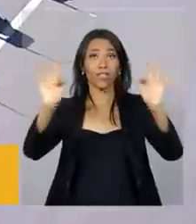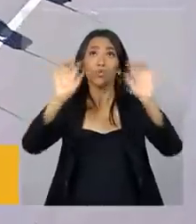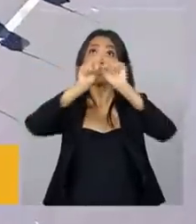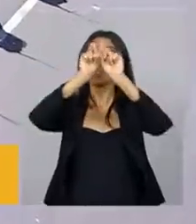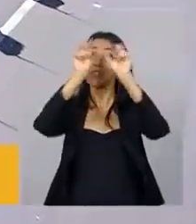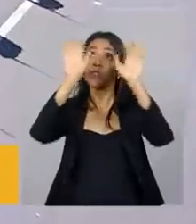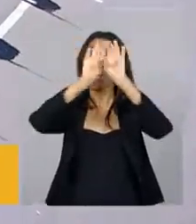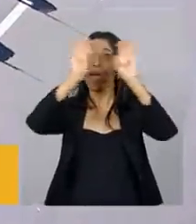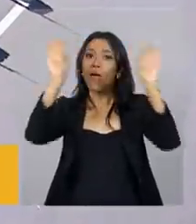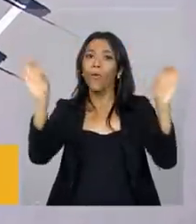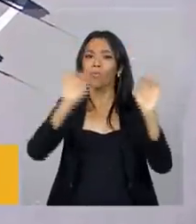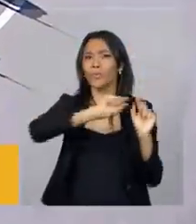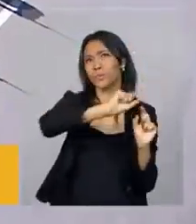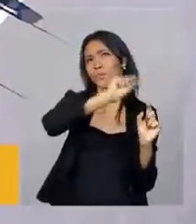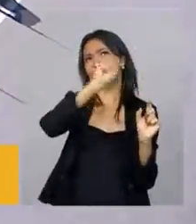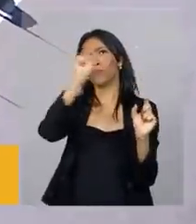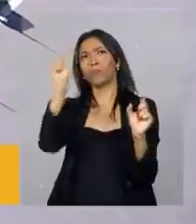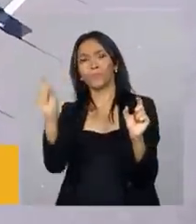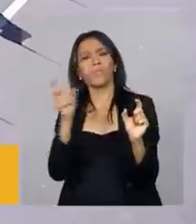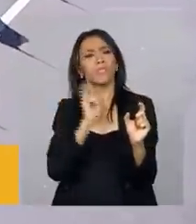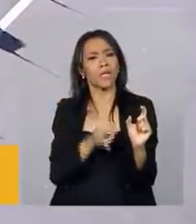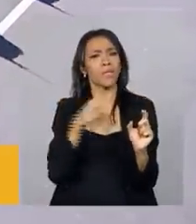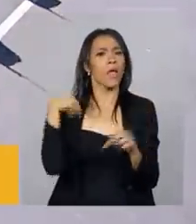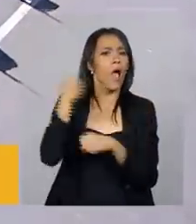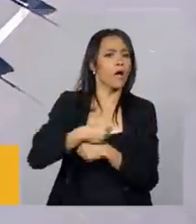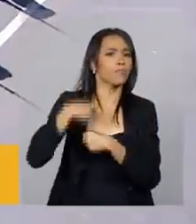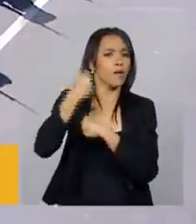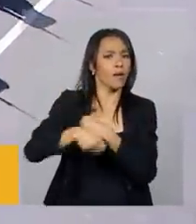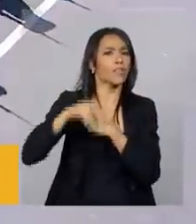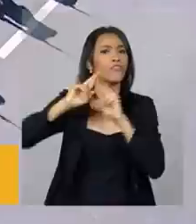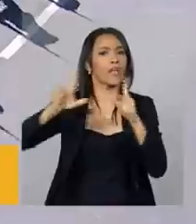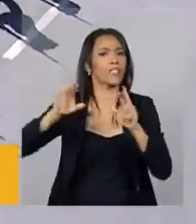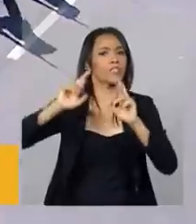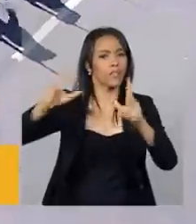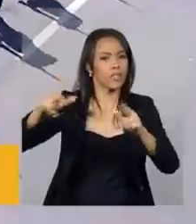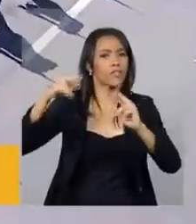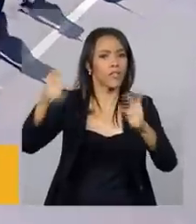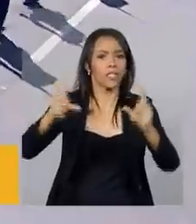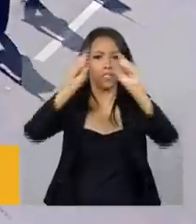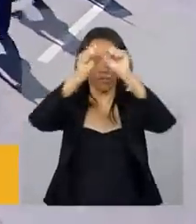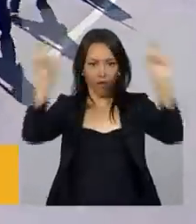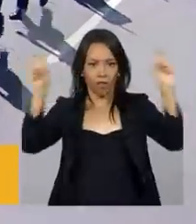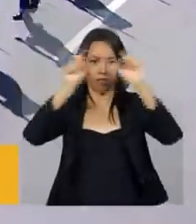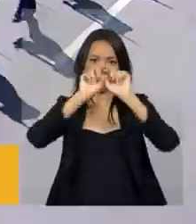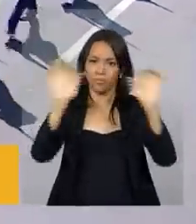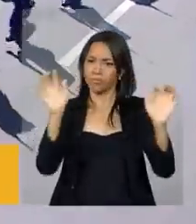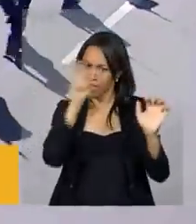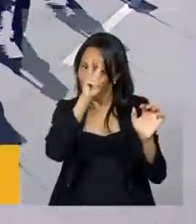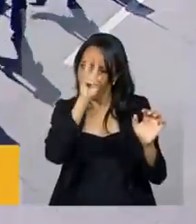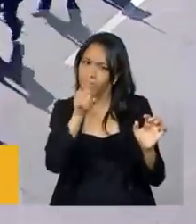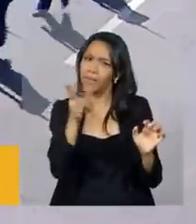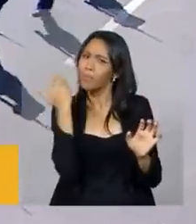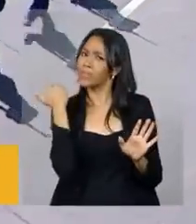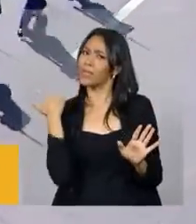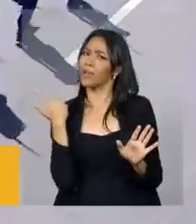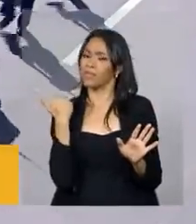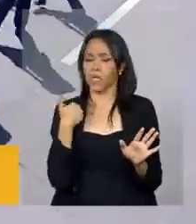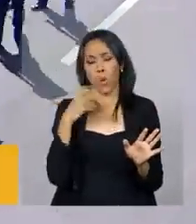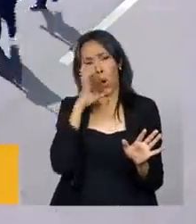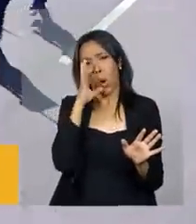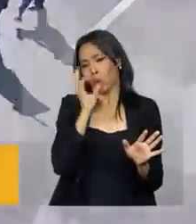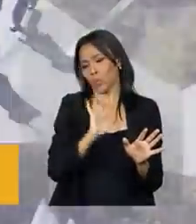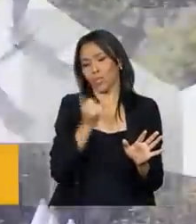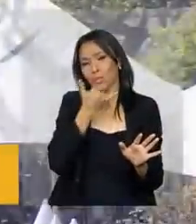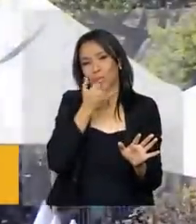uma frase diferente. Frase diferente da, nós estamos falando da. Alguém lembra? Eu não acompanhei no ano passado. Tá